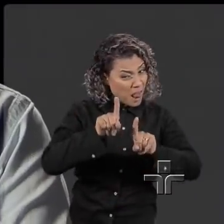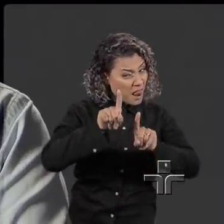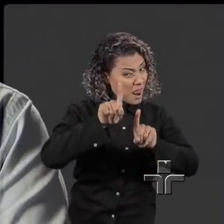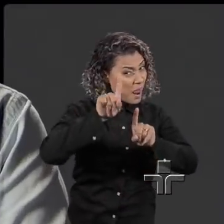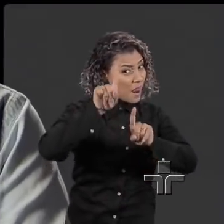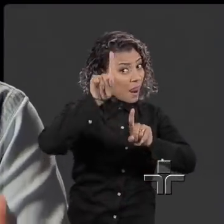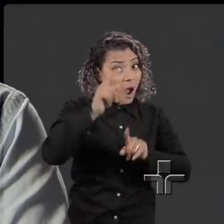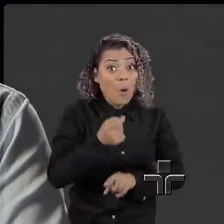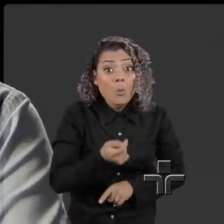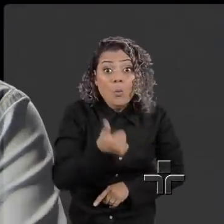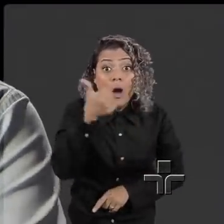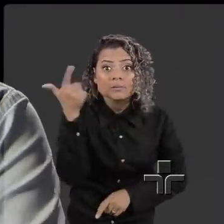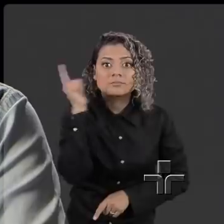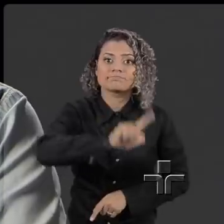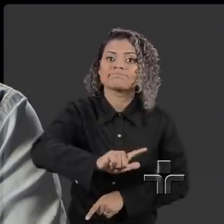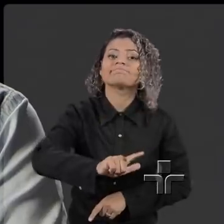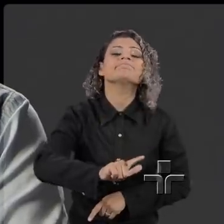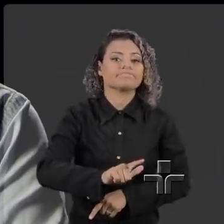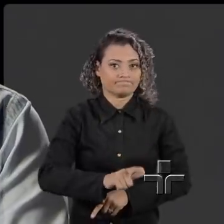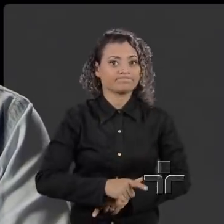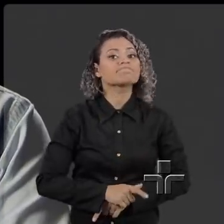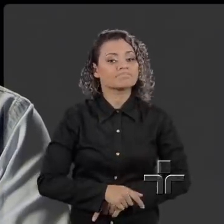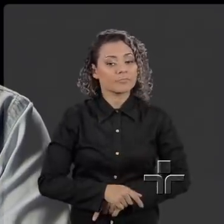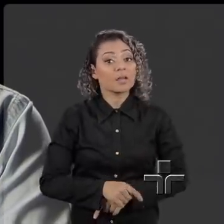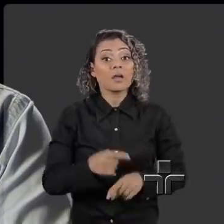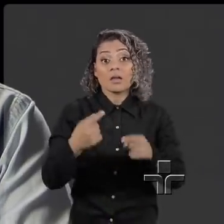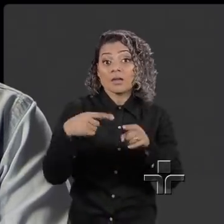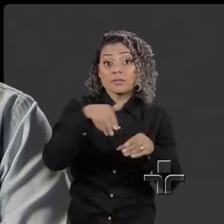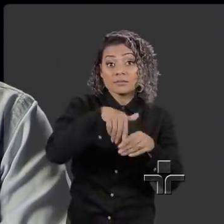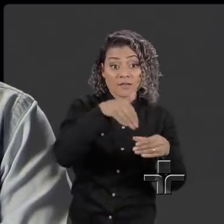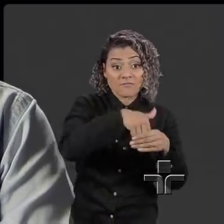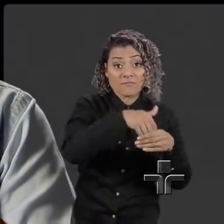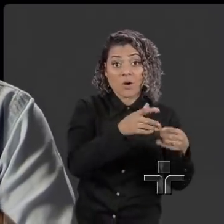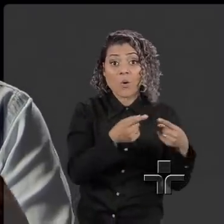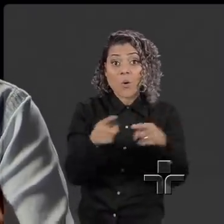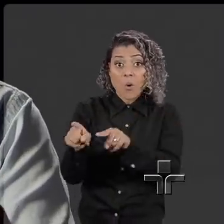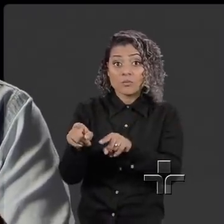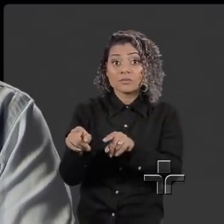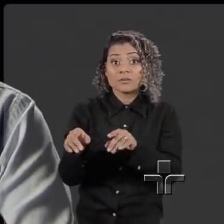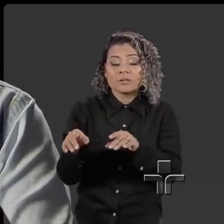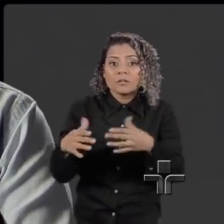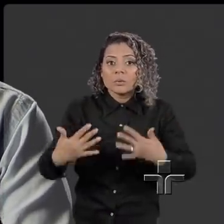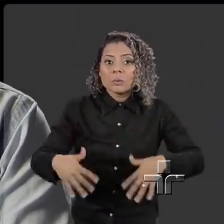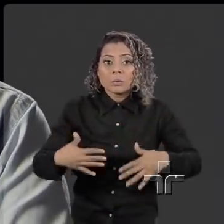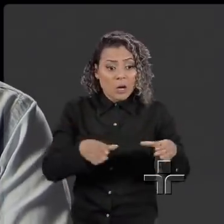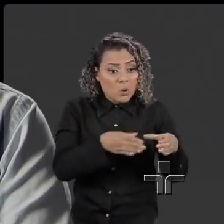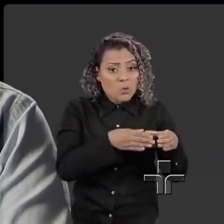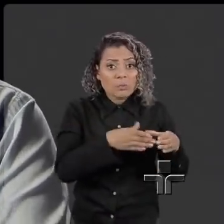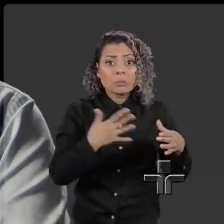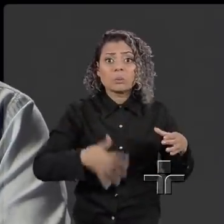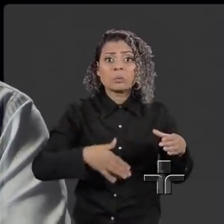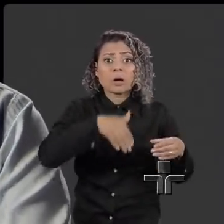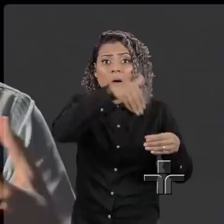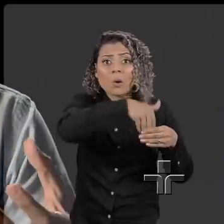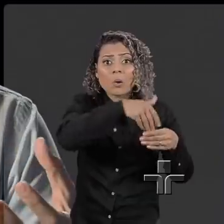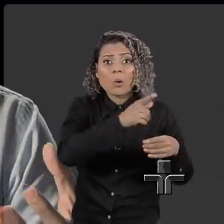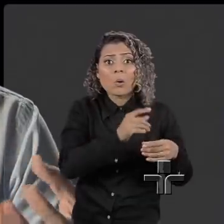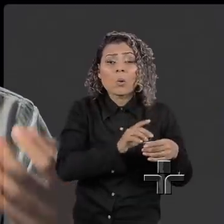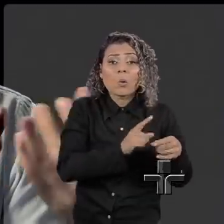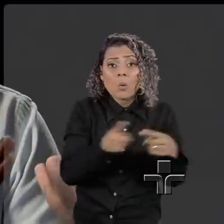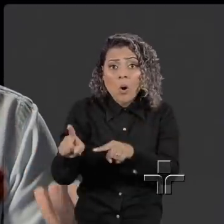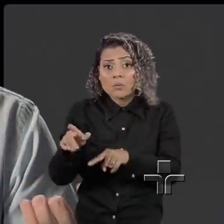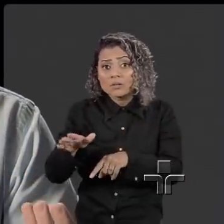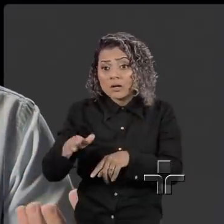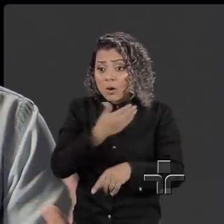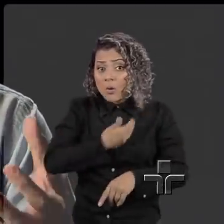possivelmente vitorioso, ali muito popular para as eleições contra, ou se opondo, com uma candidatura de oposição a um governo